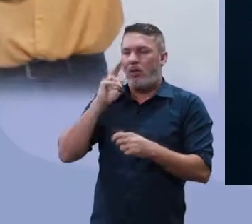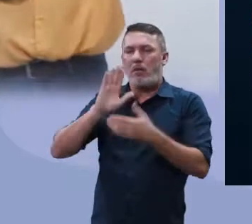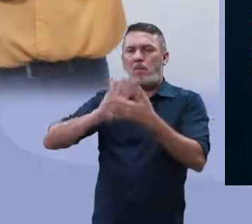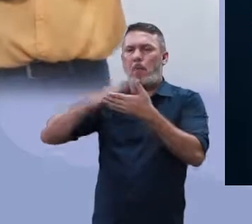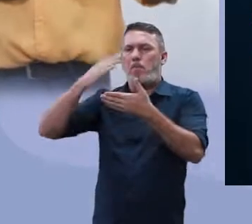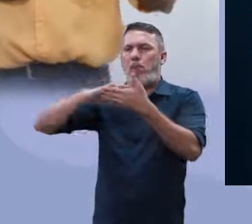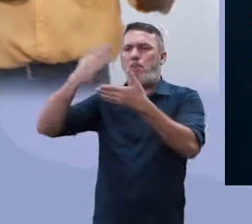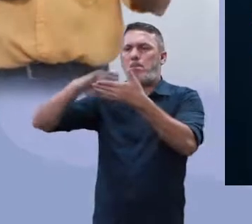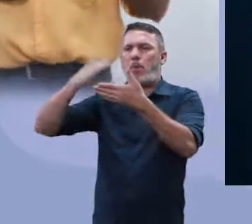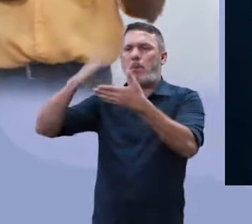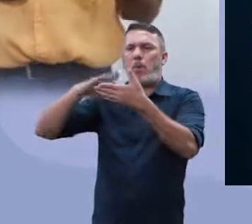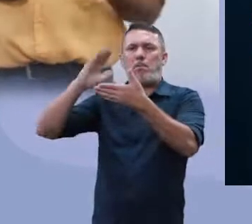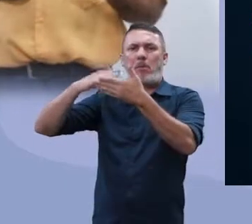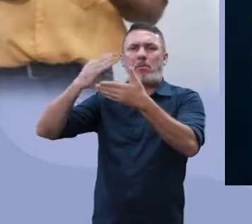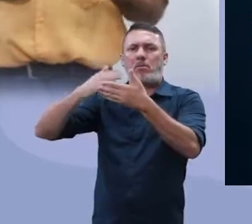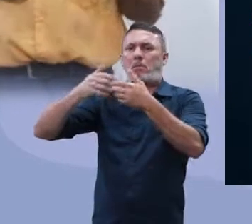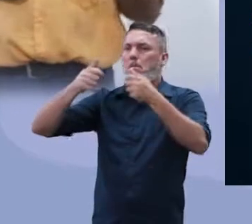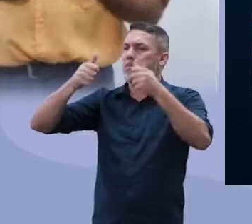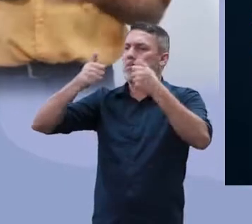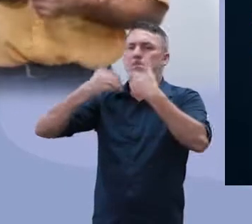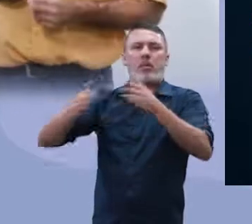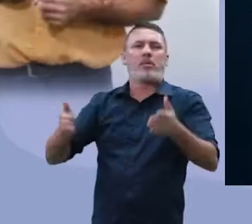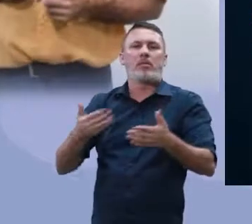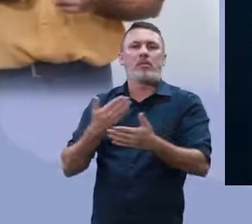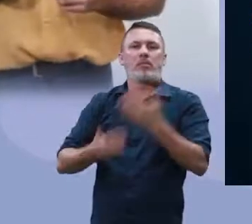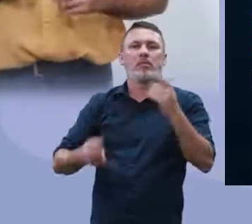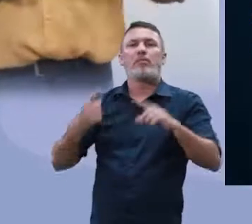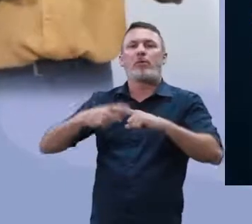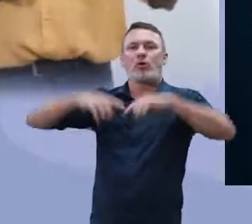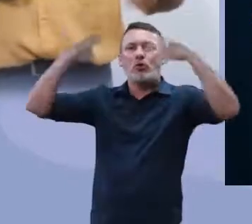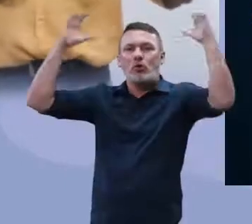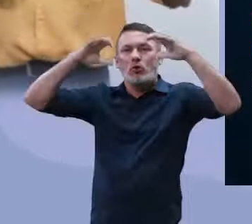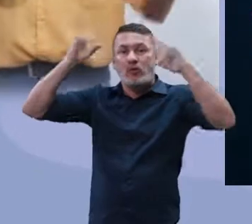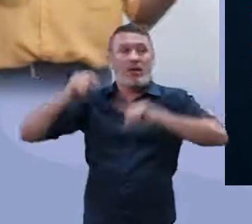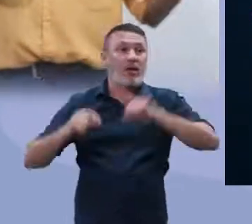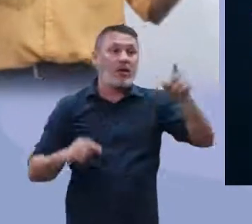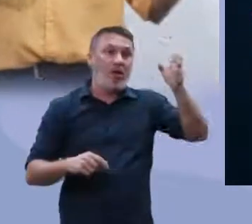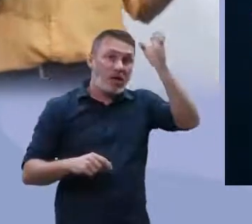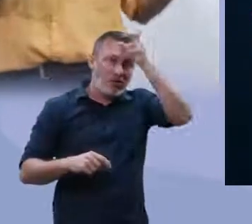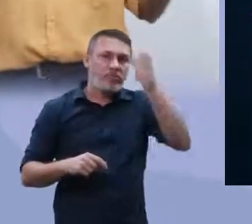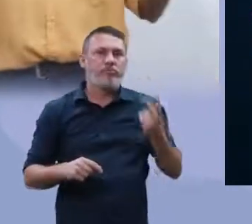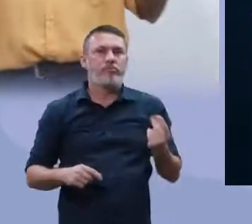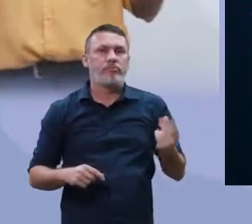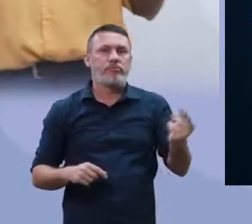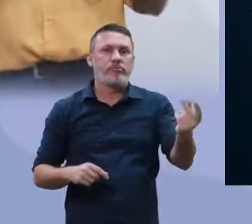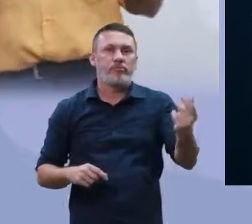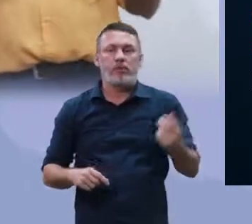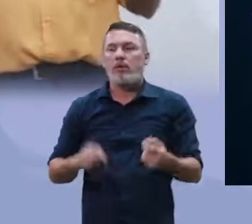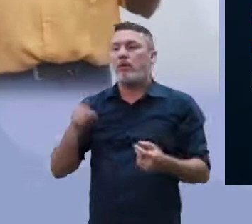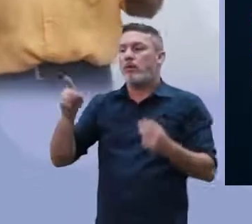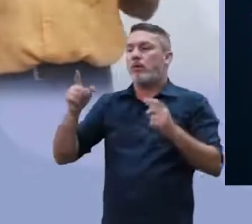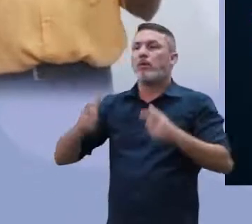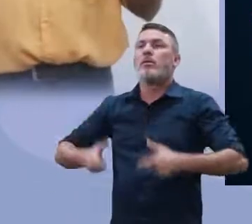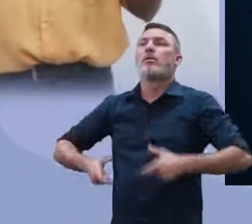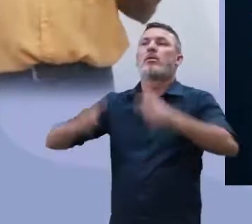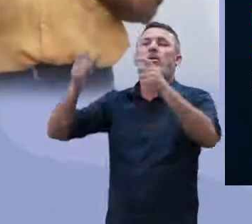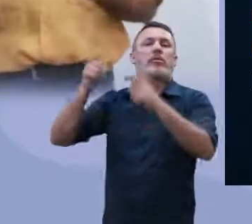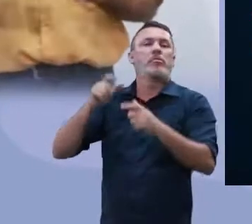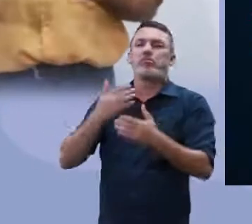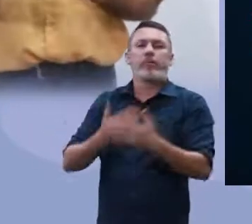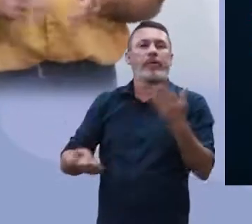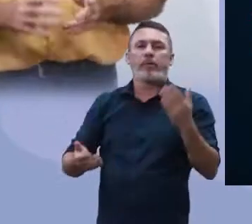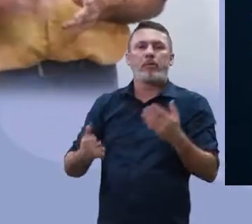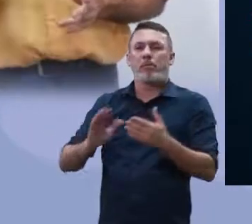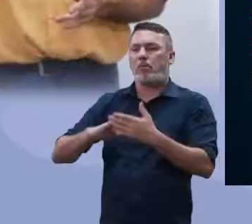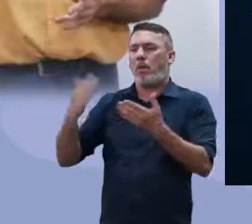os hieroglifos entalhados nele foram perdidos. E o que se tem hoje desses hieroglifos, somente através de